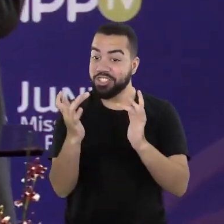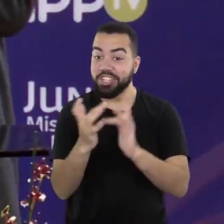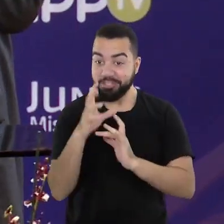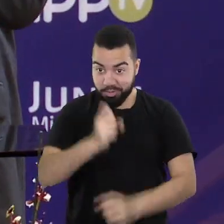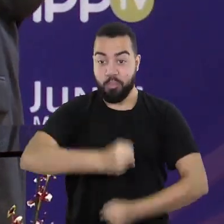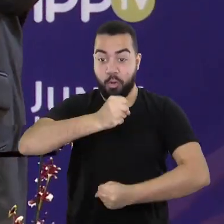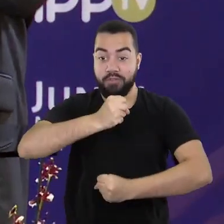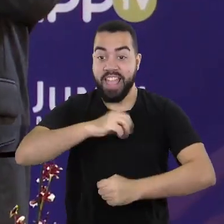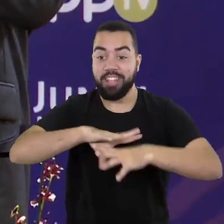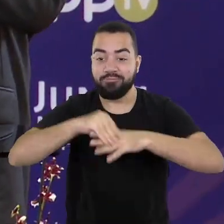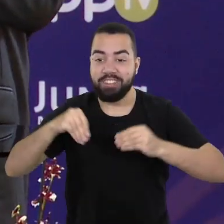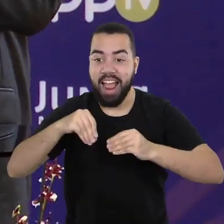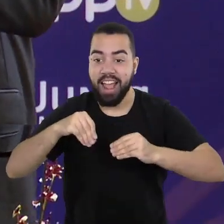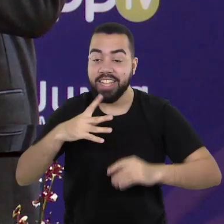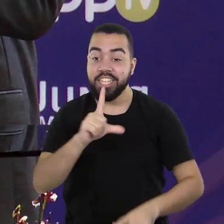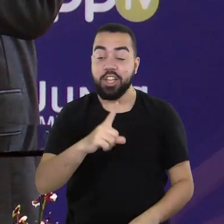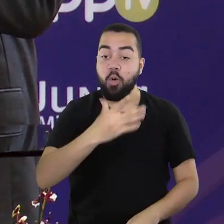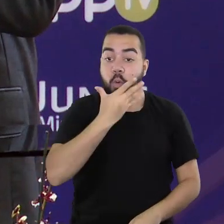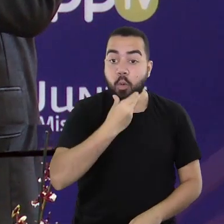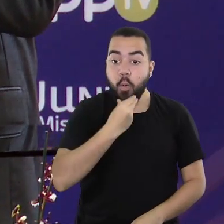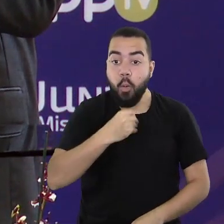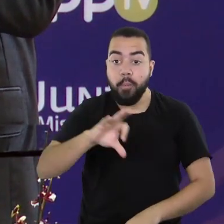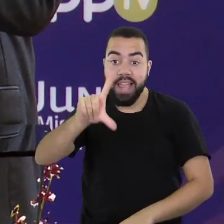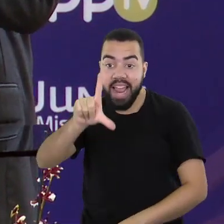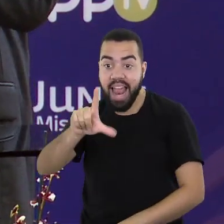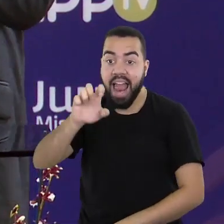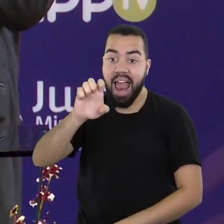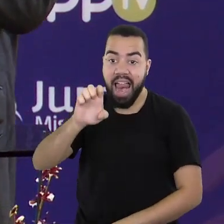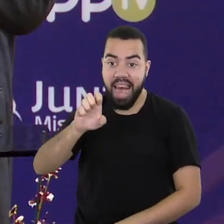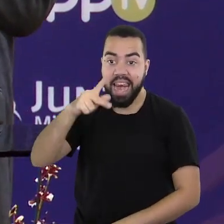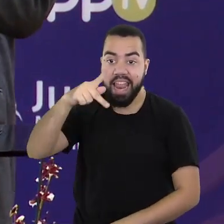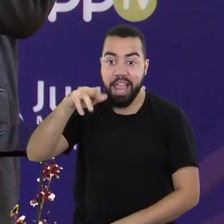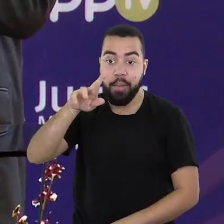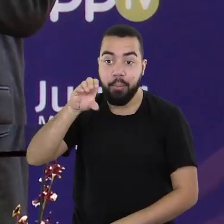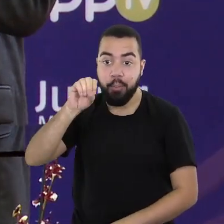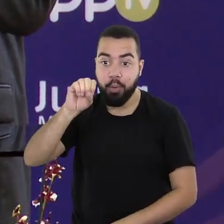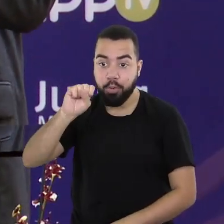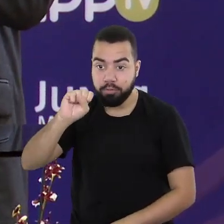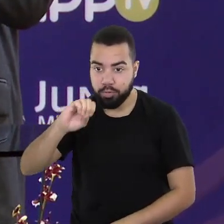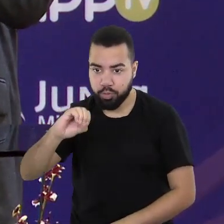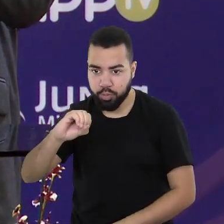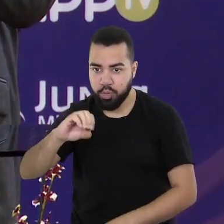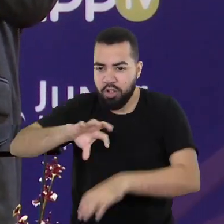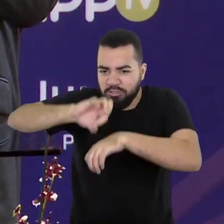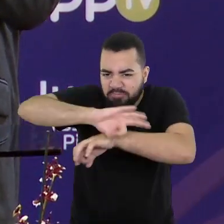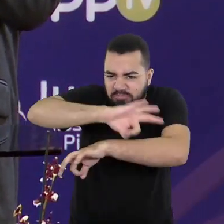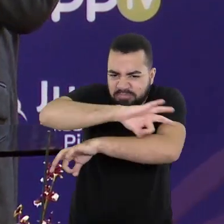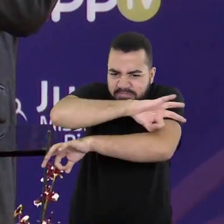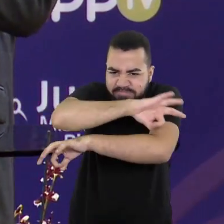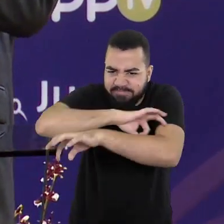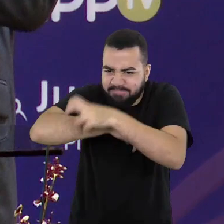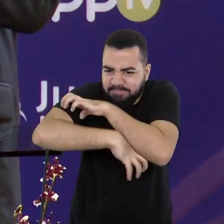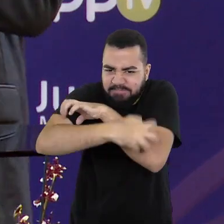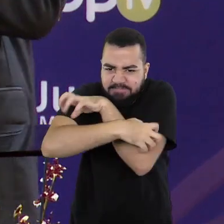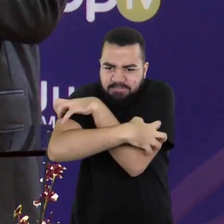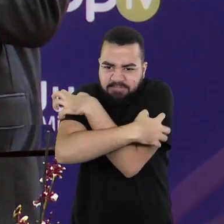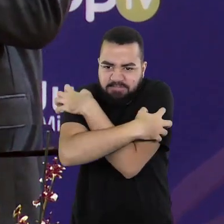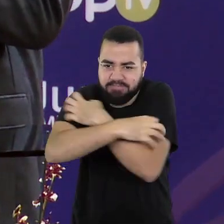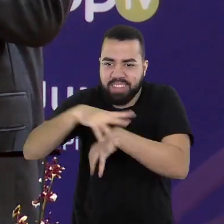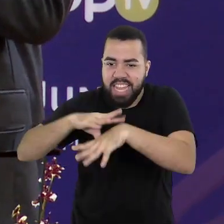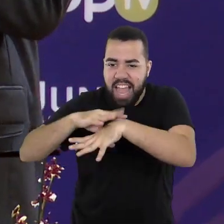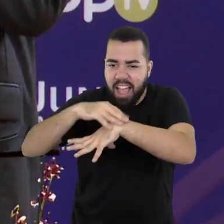E um leproso é uma pessoa intocável, é uma pessoa impura, é uma pessoa que tem uma doença